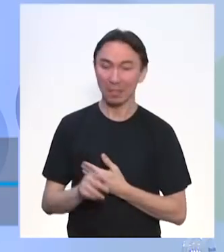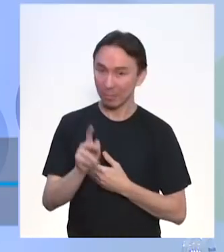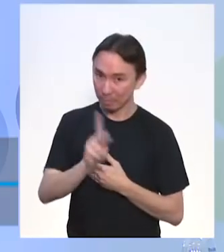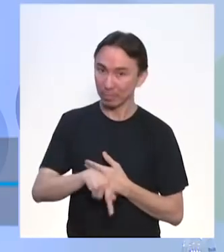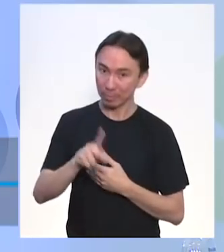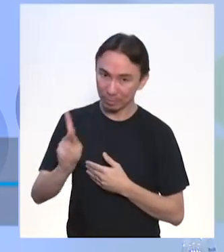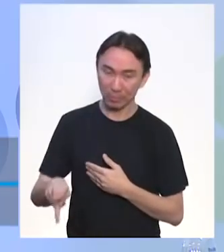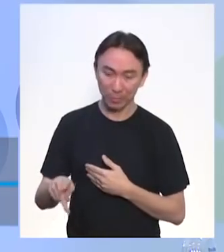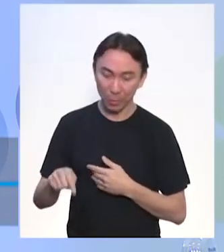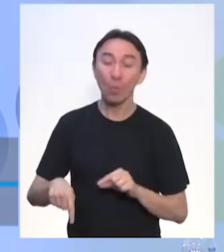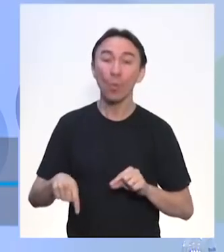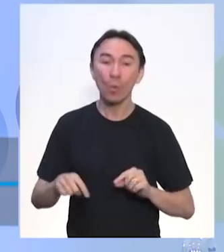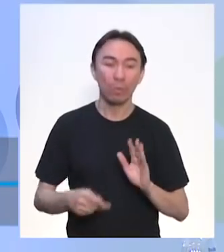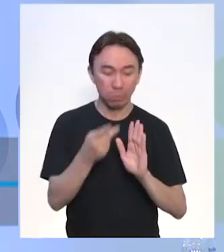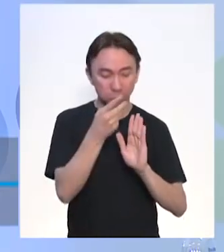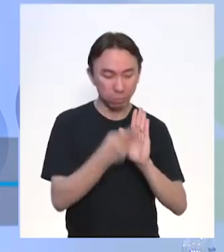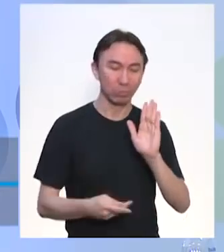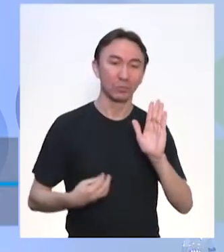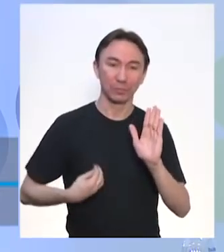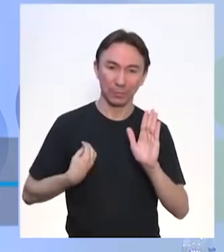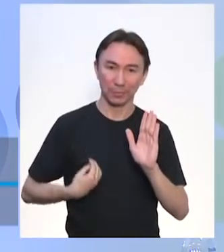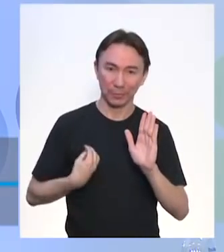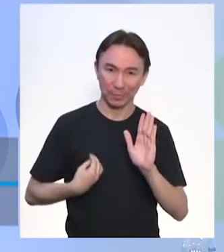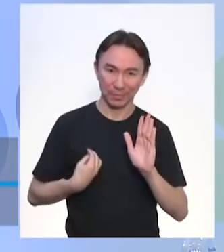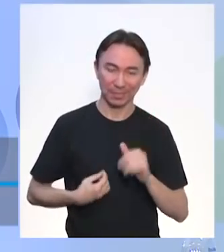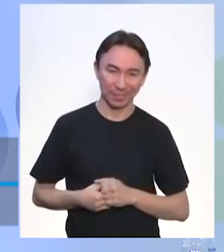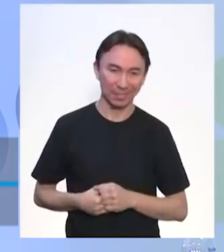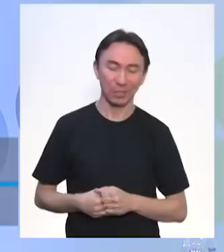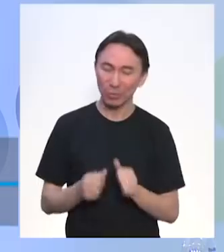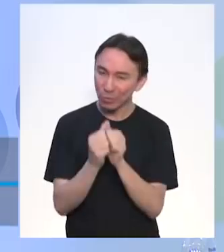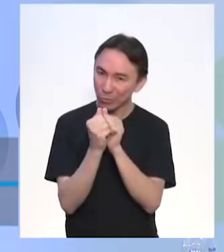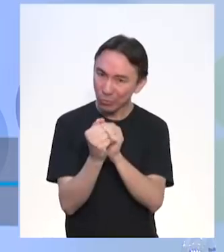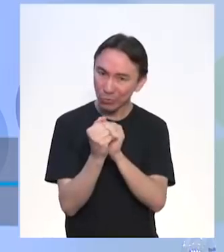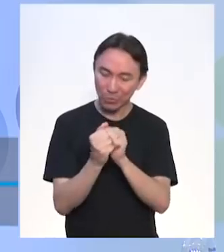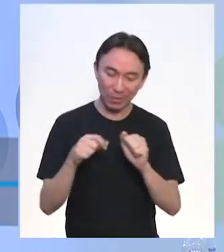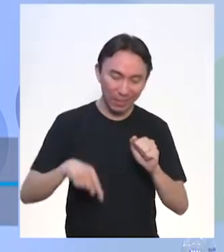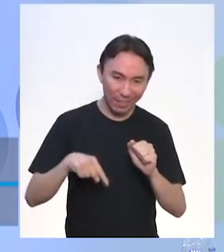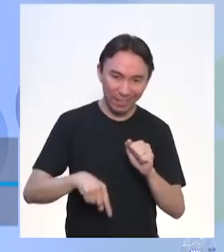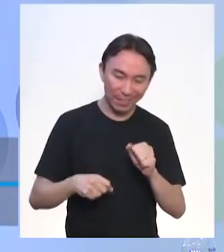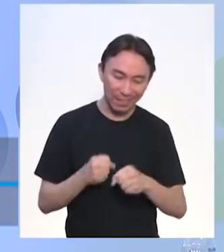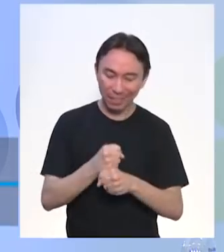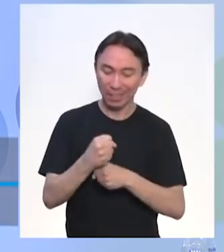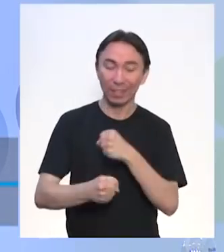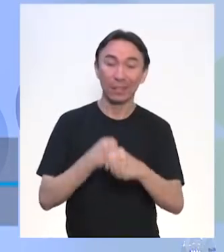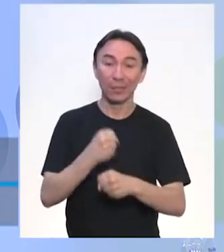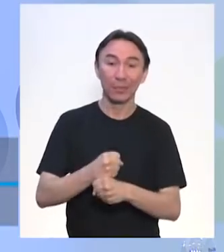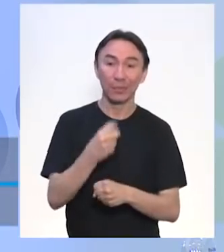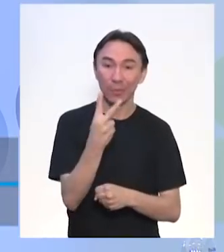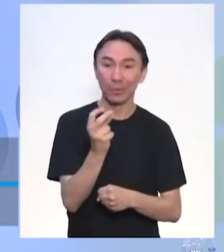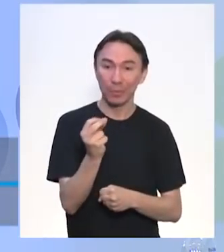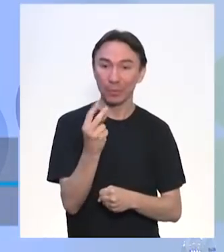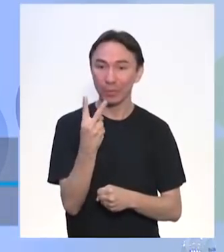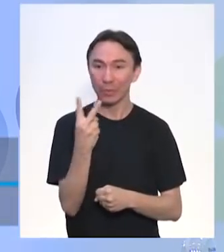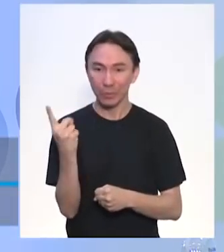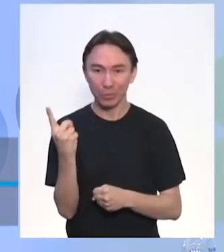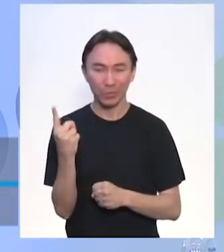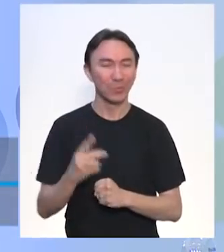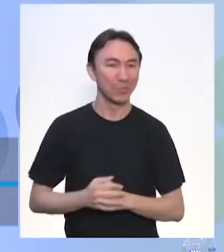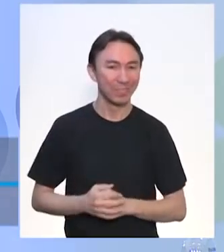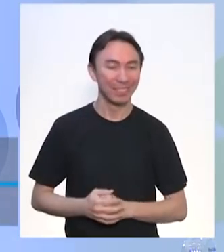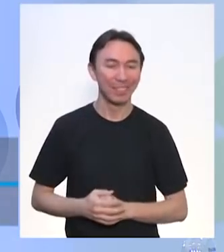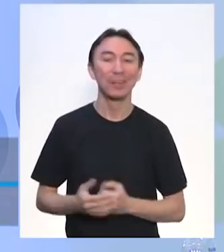vida. Estaremos juntos no decorrer desse ano letivo de 2021. Já começo